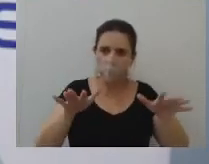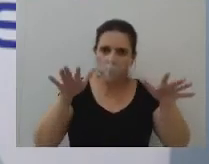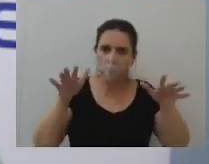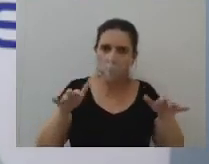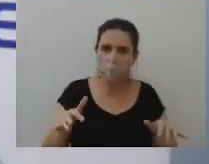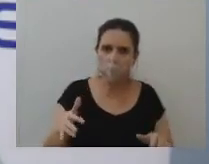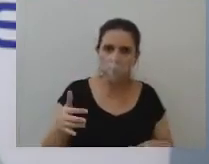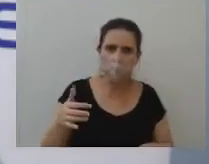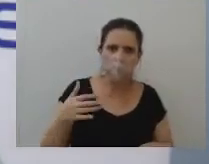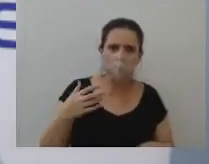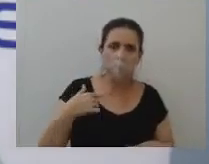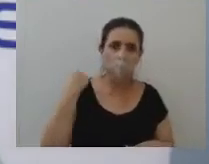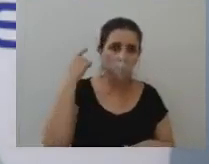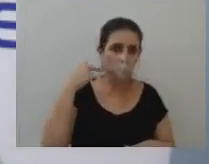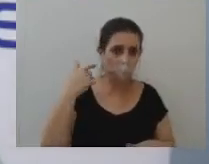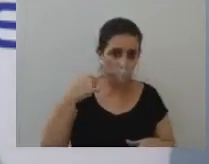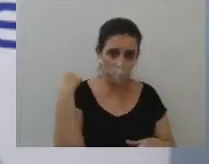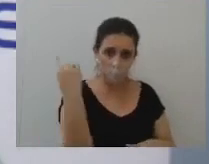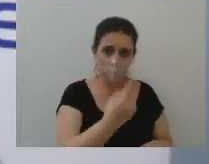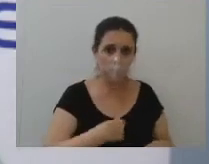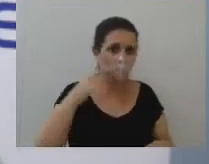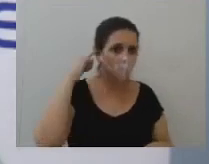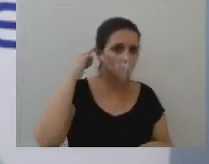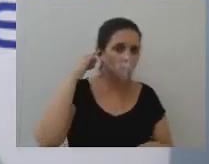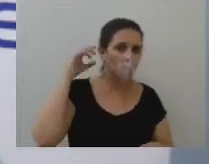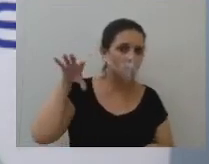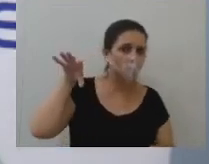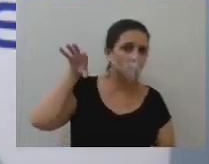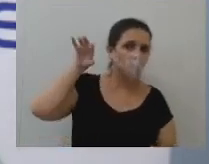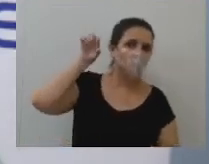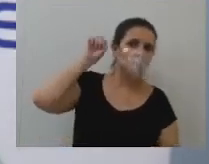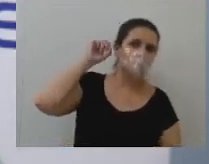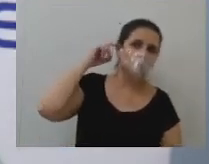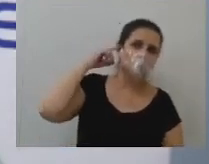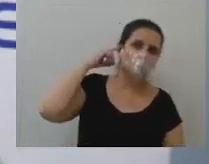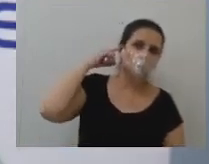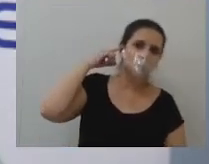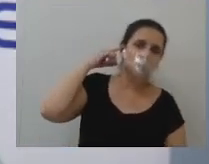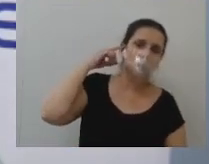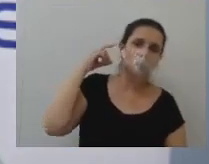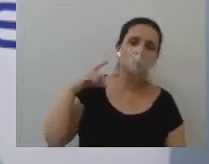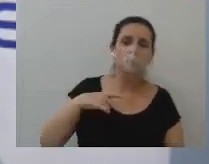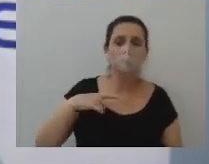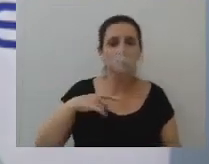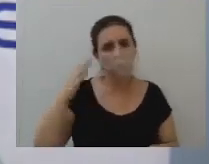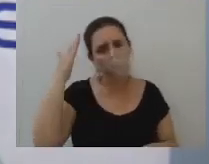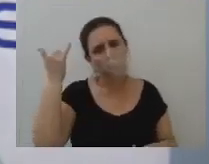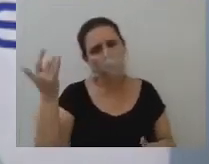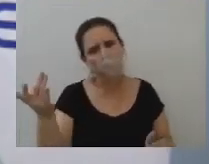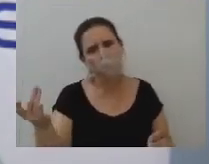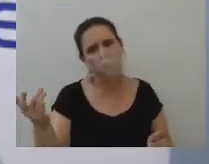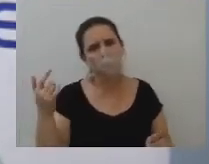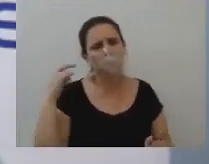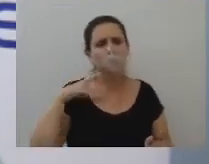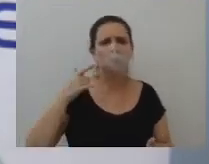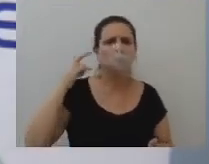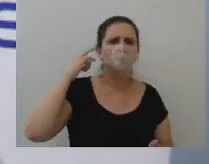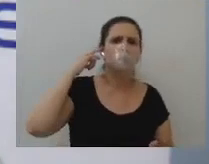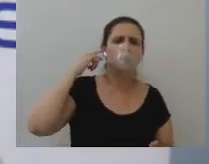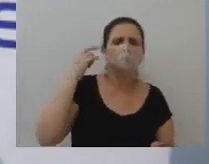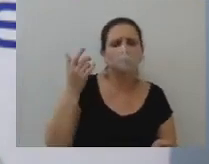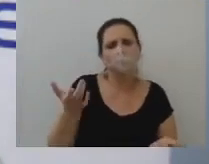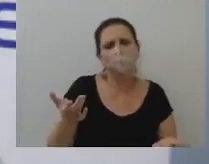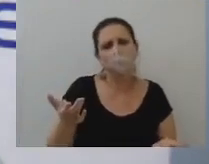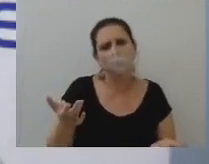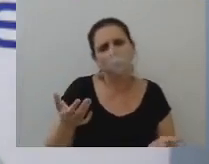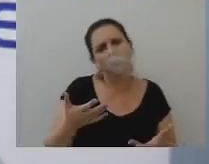temos sensores no ouvido que captam essa vibração. Eu sei que tem pessoas que não têm esses sensores